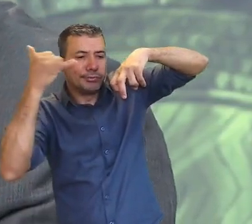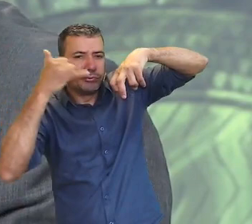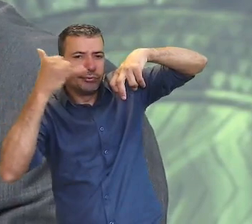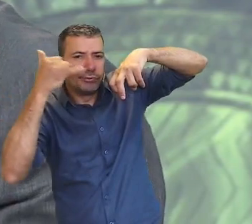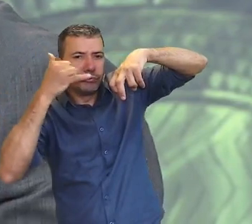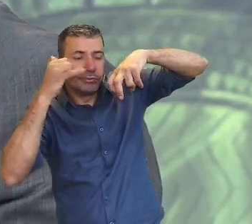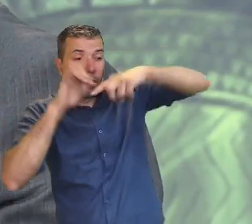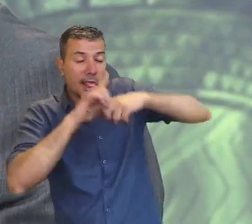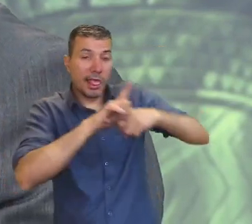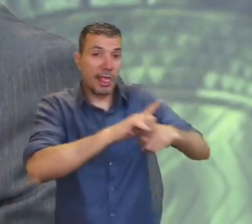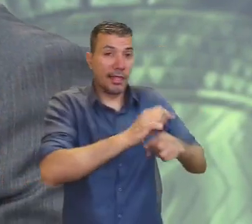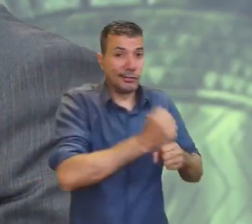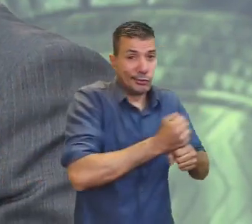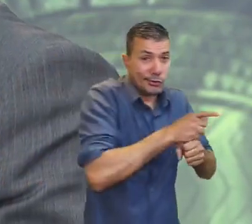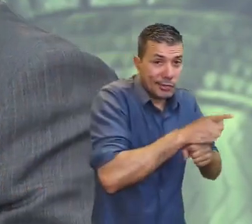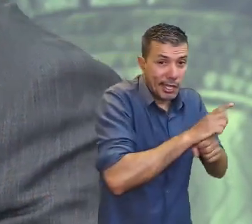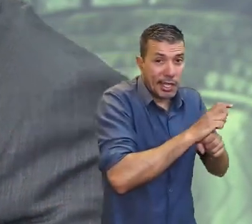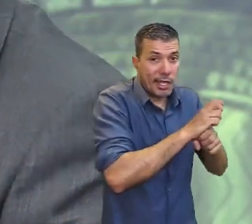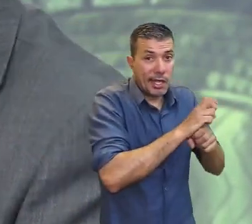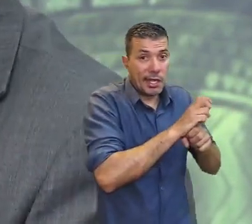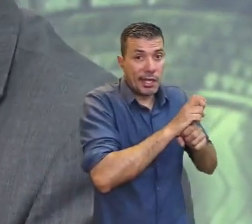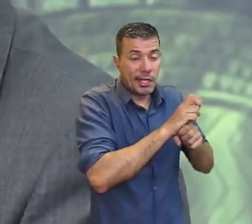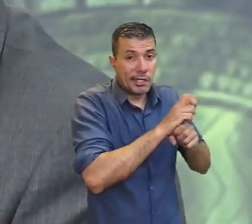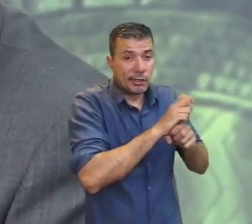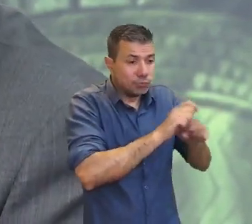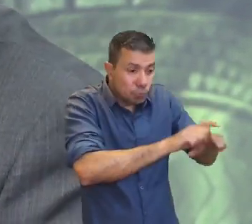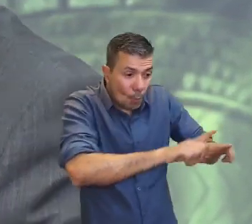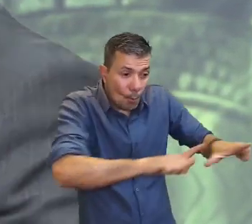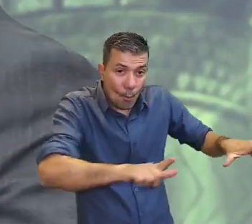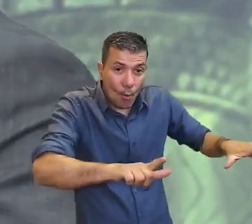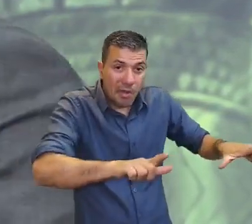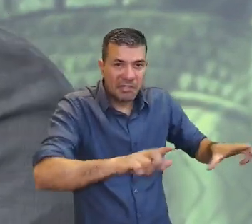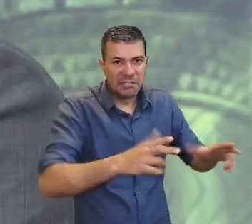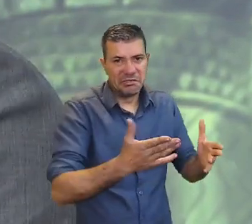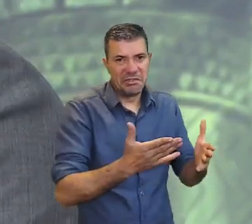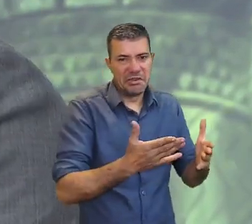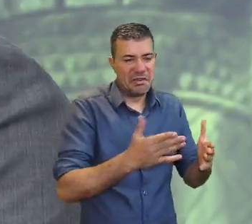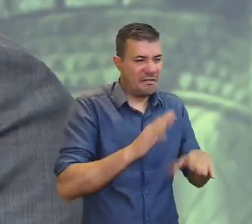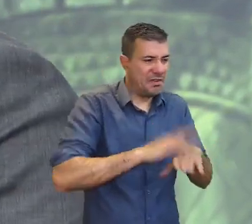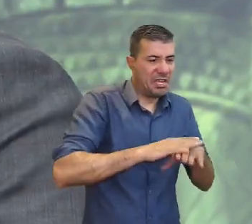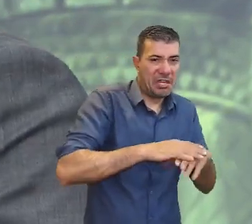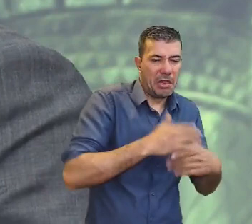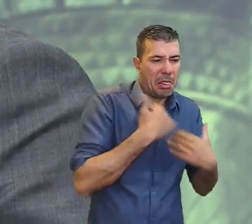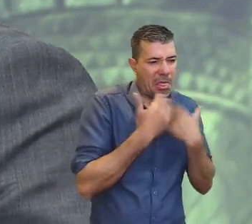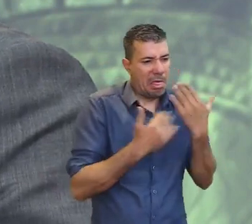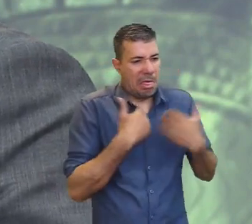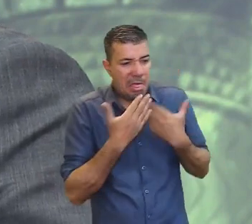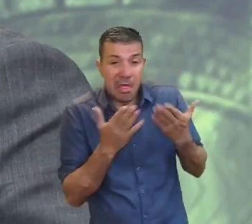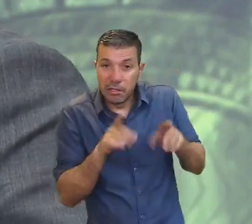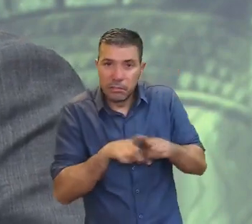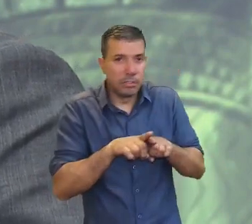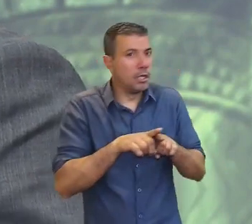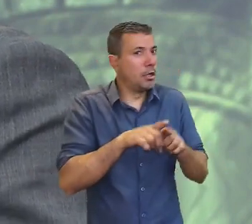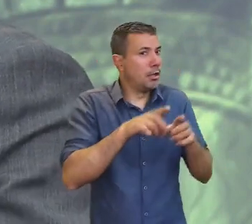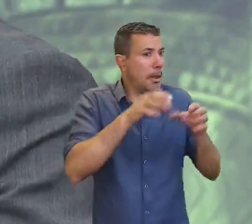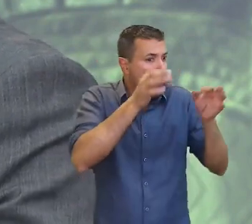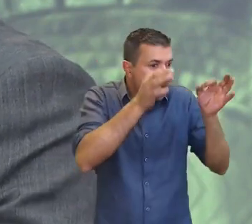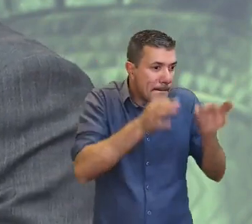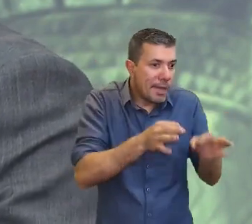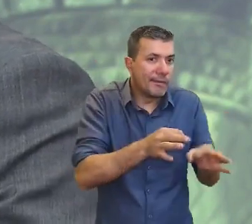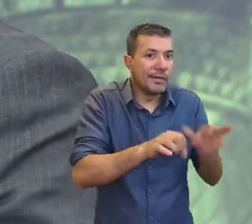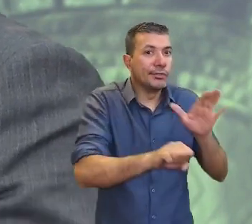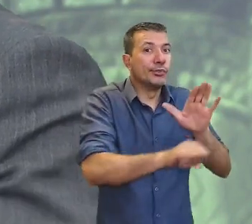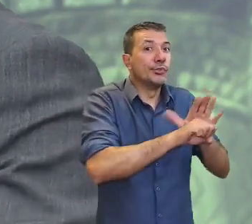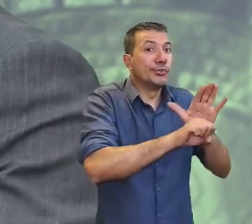no deserto, não seria um santuário qualquer, de qualquer forma, mas um santuário que seria um